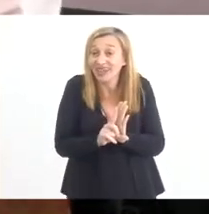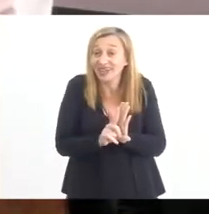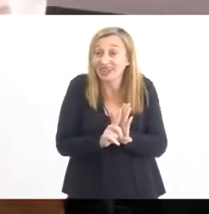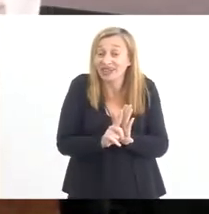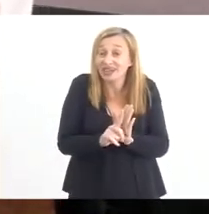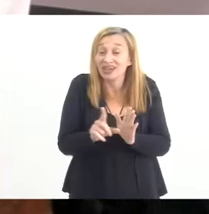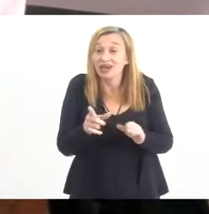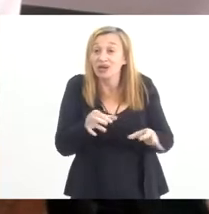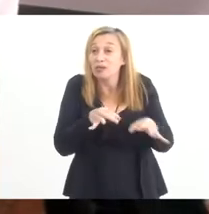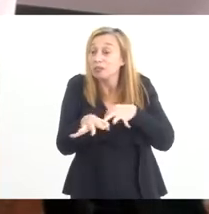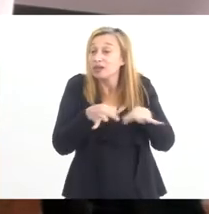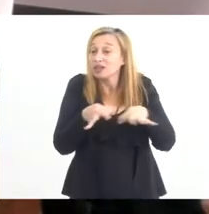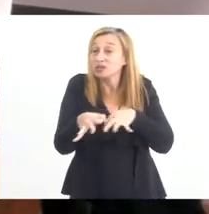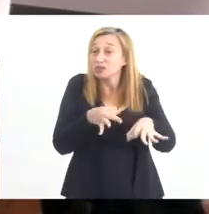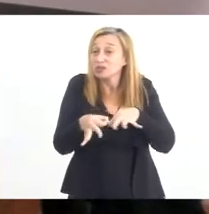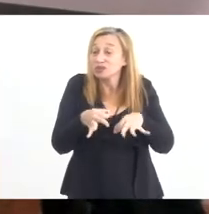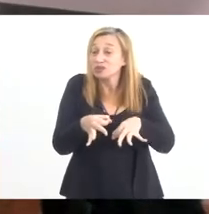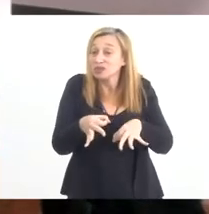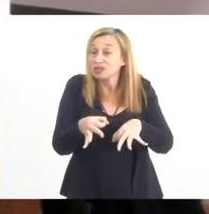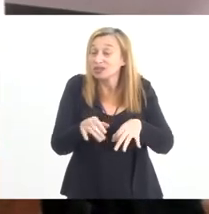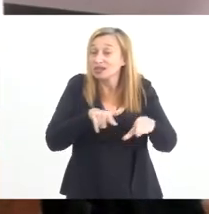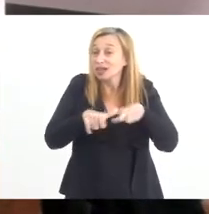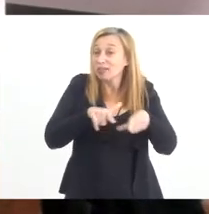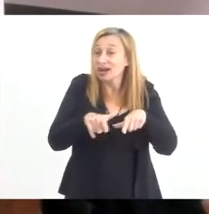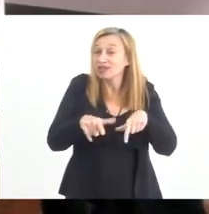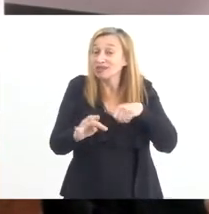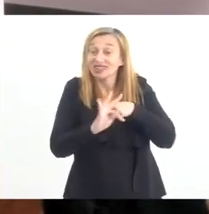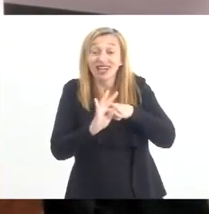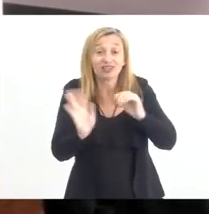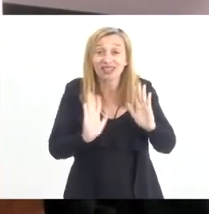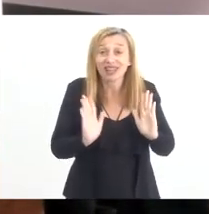cargo de técnico.